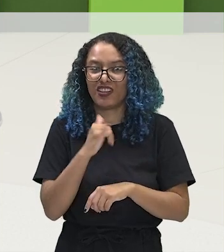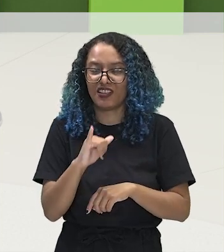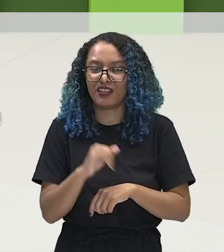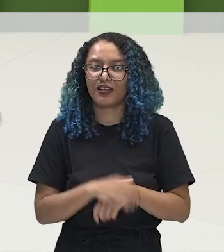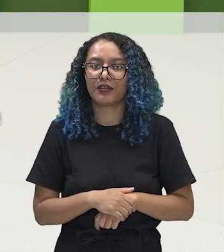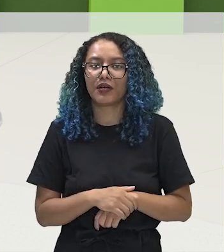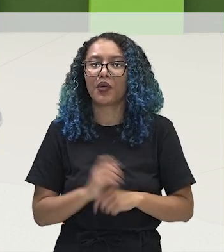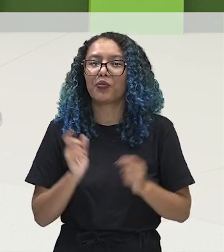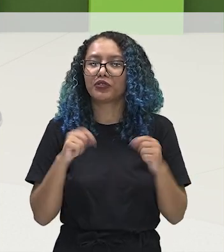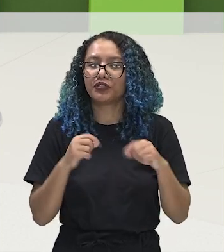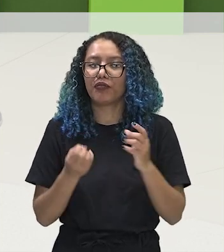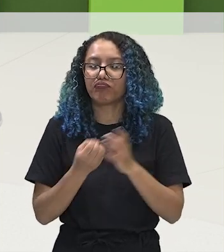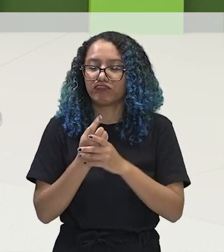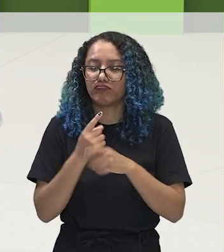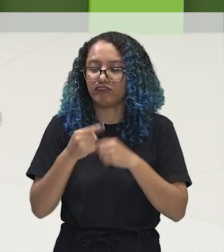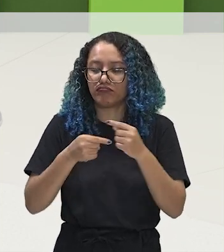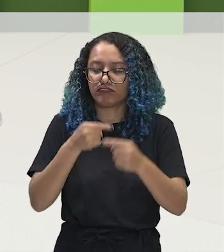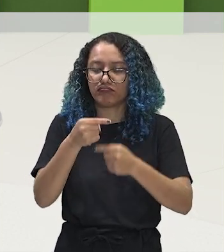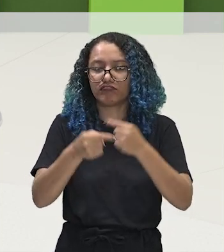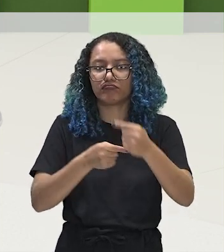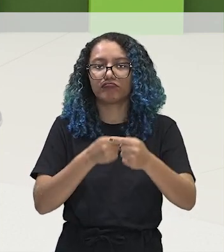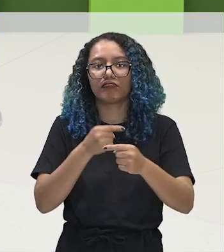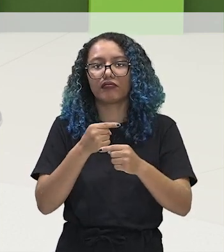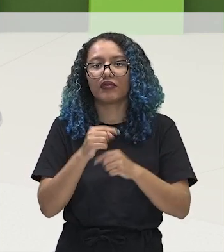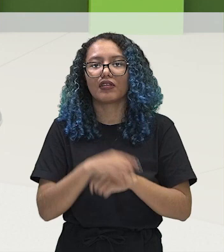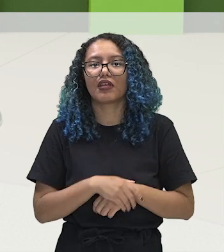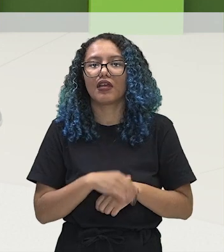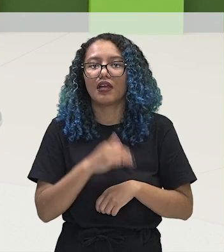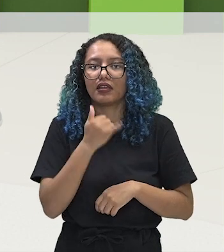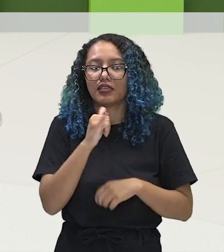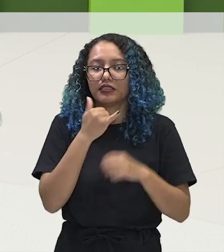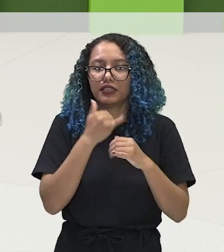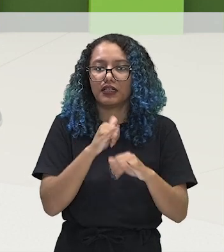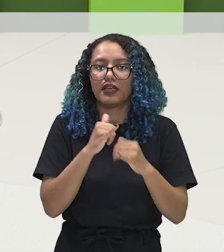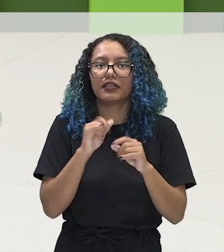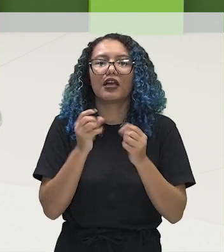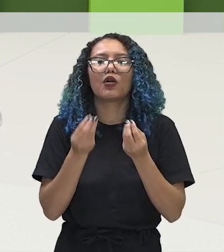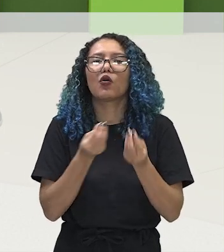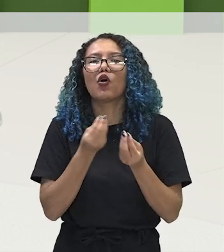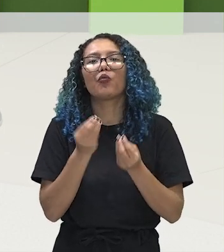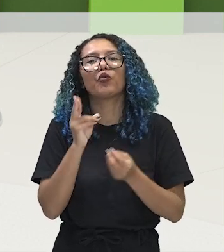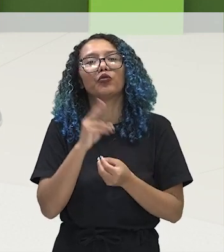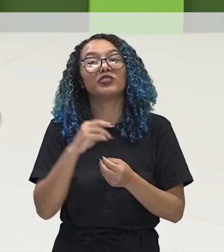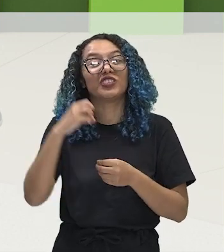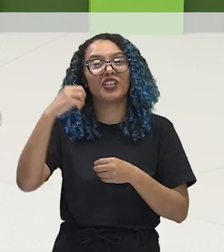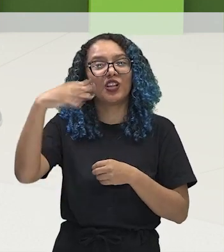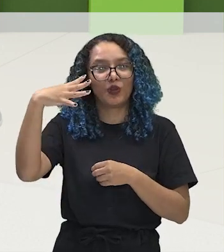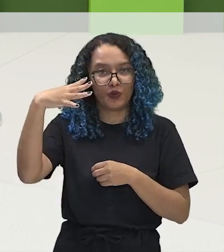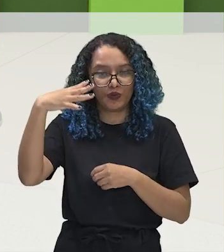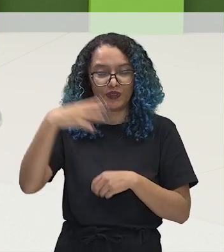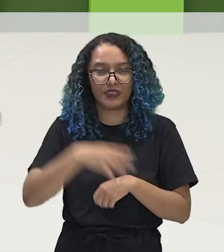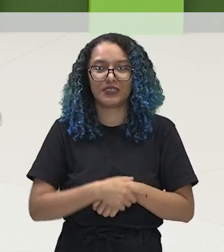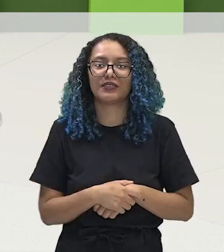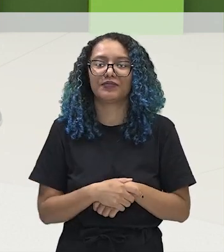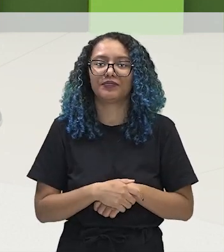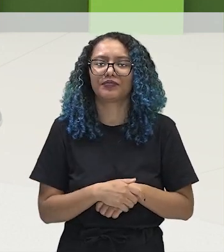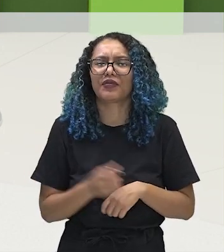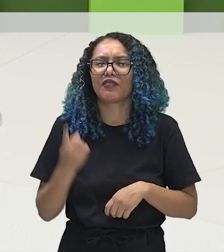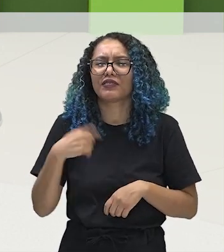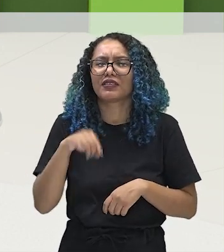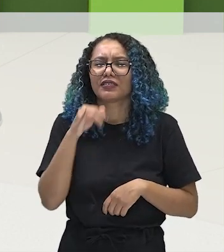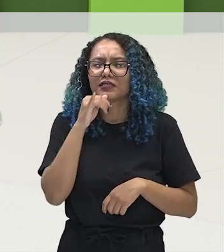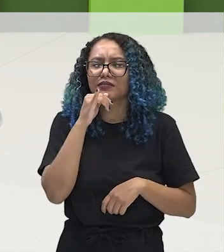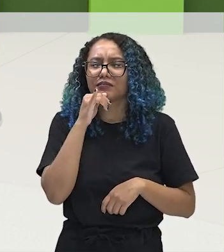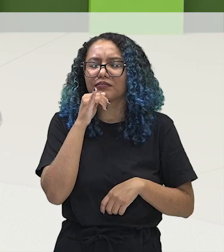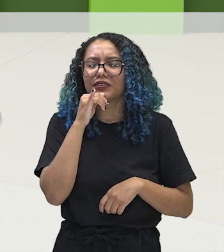energia elétrica a partir da luz que está chegando nessa lanterna. E vocês perceberam que quando a luz, por exemplo,